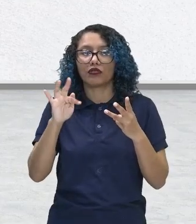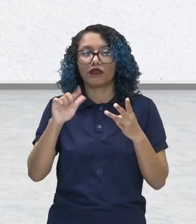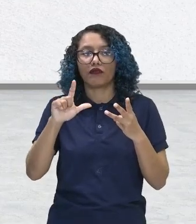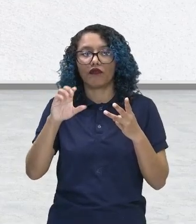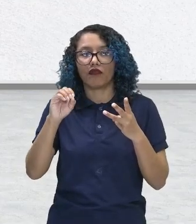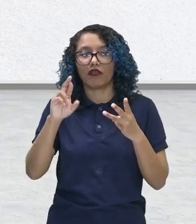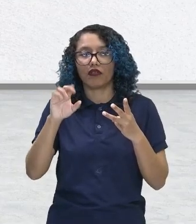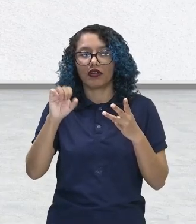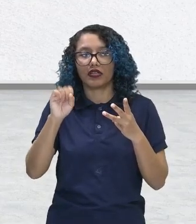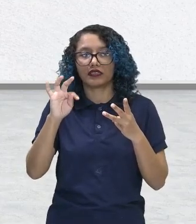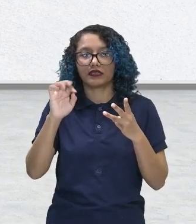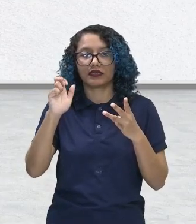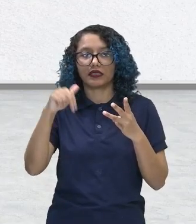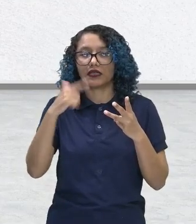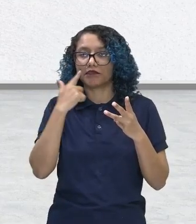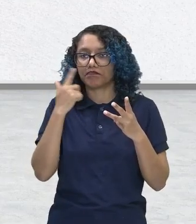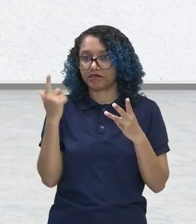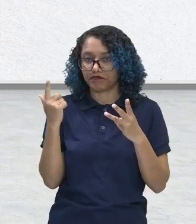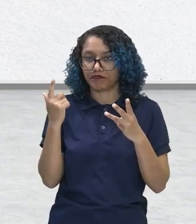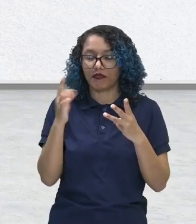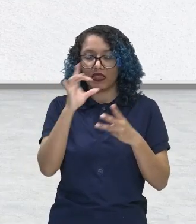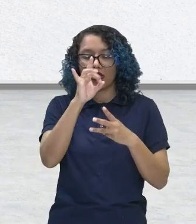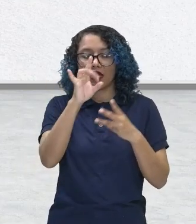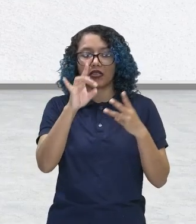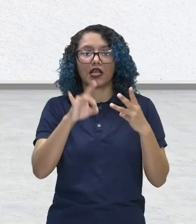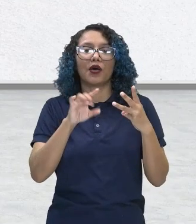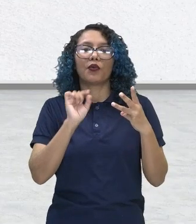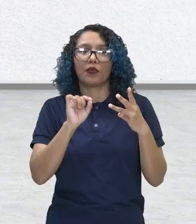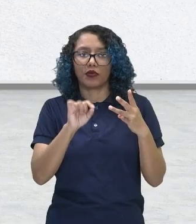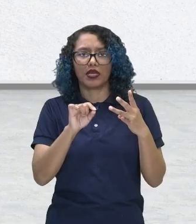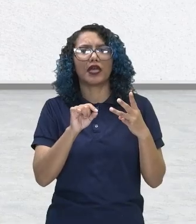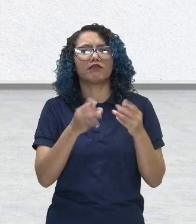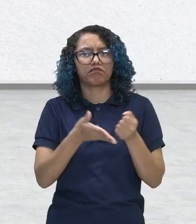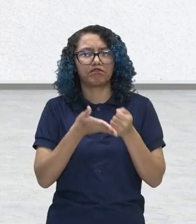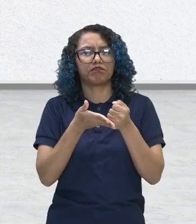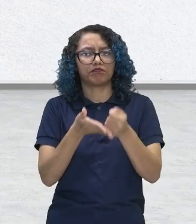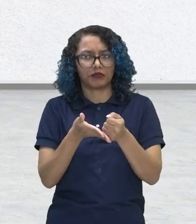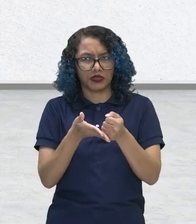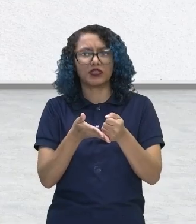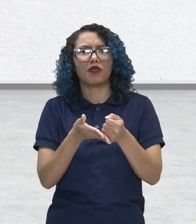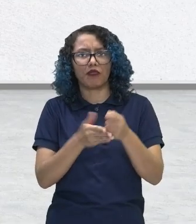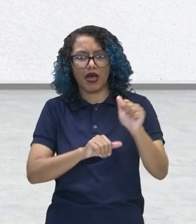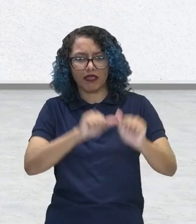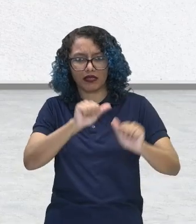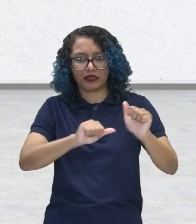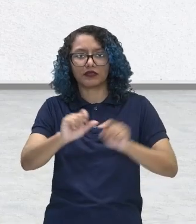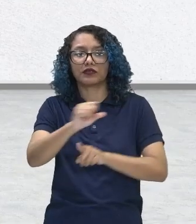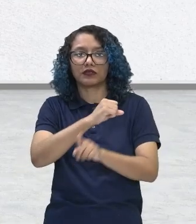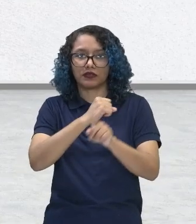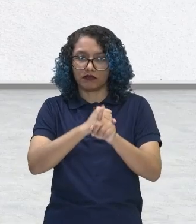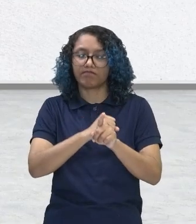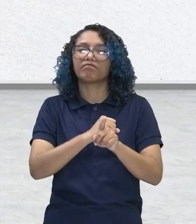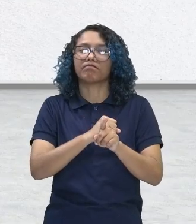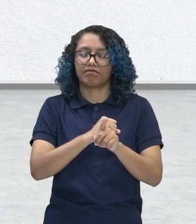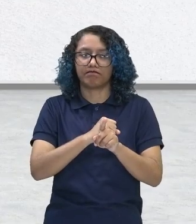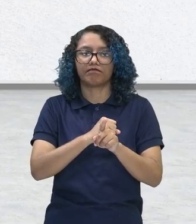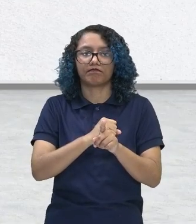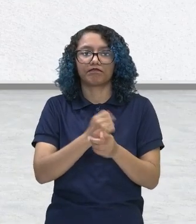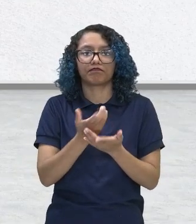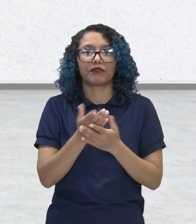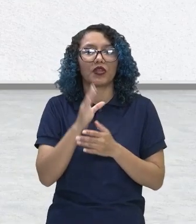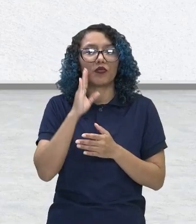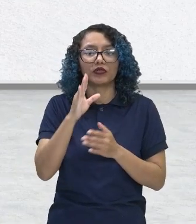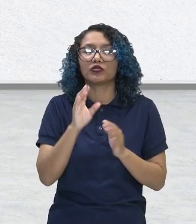3 teóricos. Cada um trouxe contribuições únicas para analisar nossa sociedade e, especialmente,